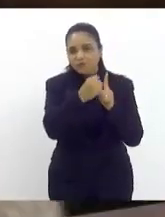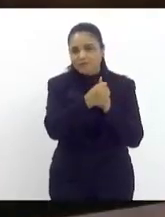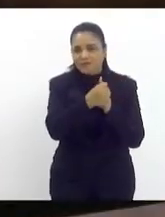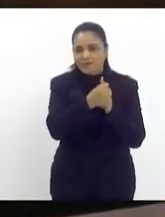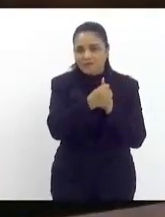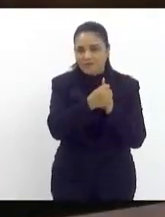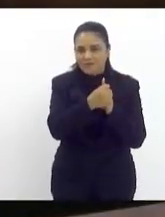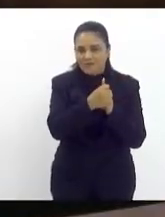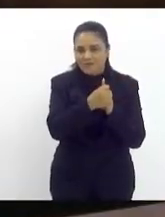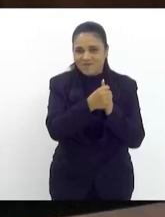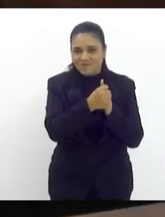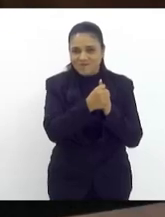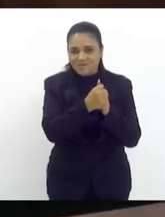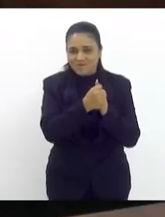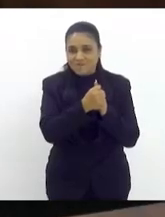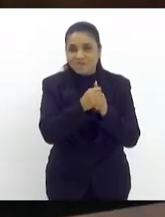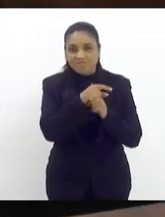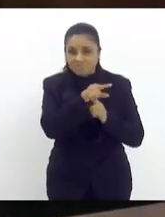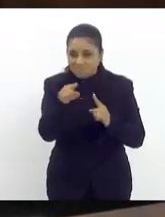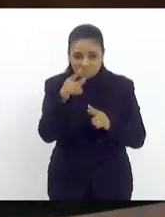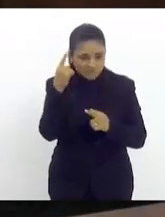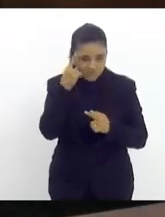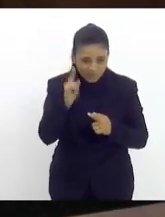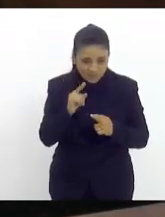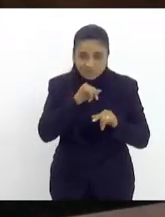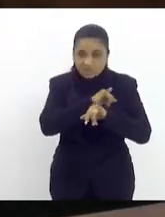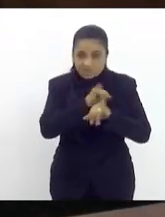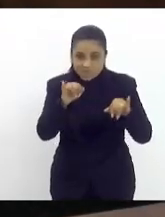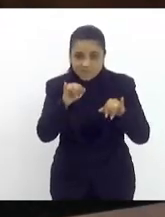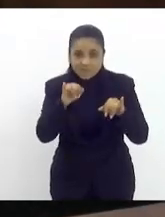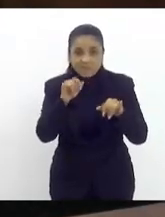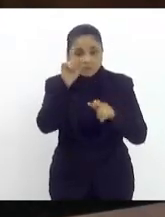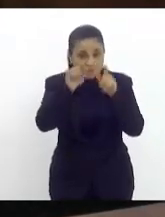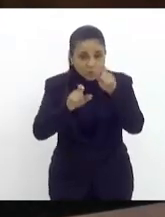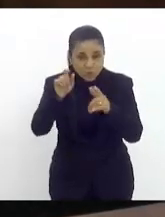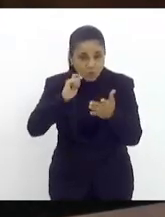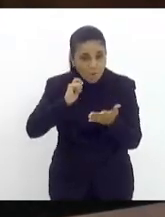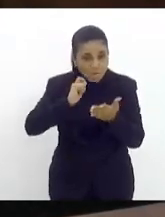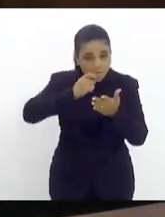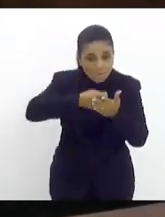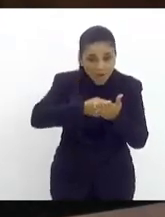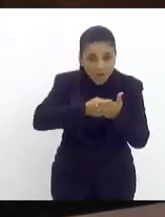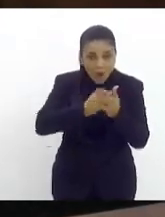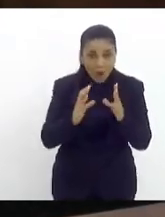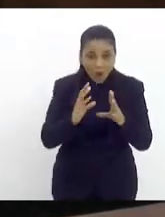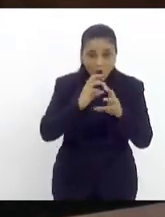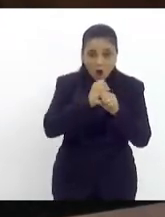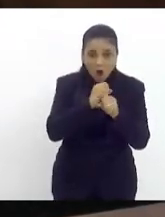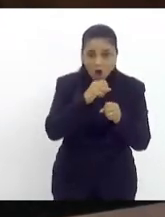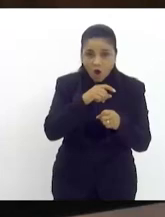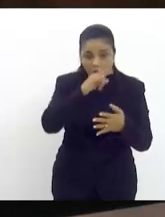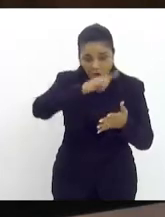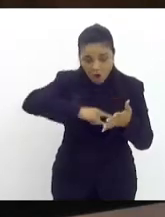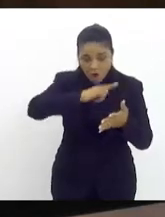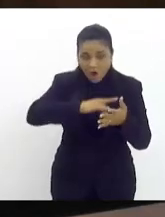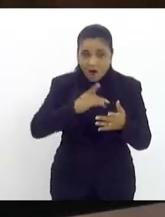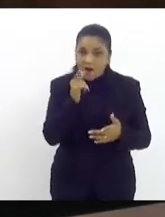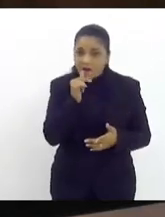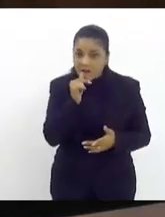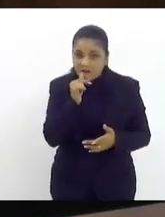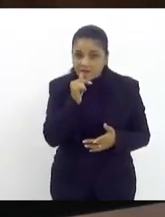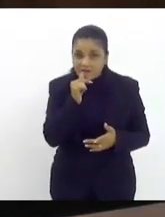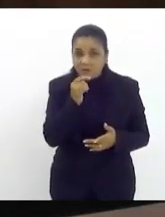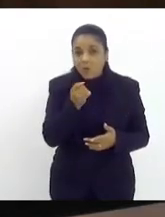vocês não sabem, eu vou dizer a vocês, muitas pessoas pagam de conta d'água quase que 1/3 do